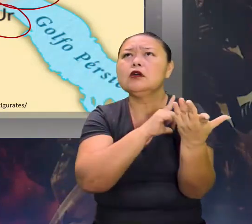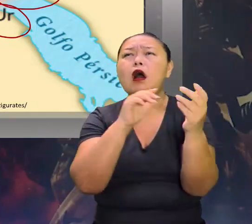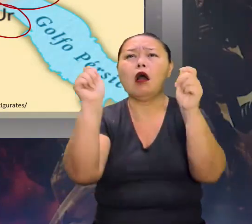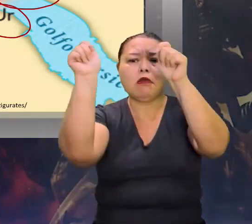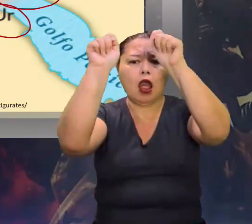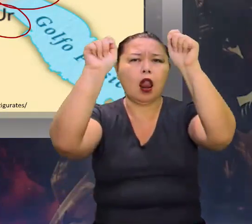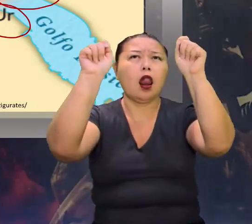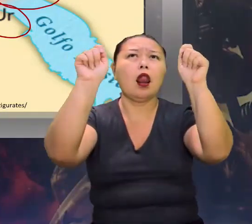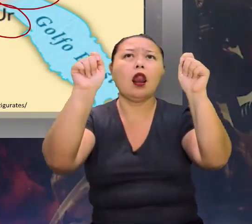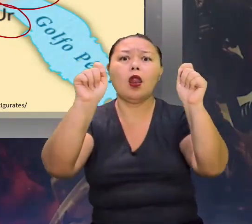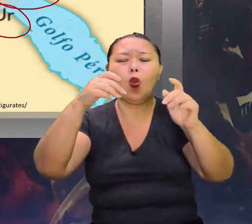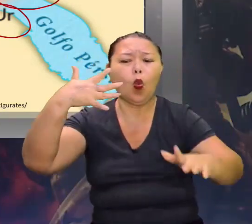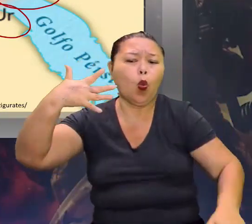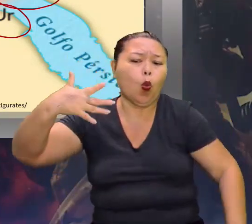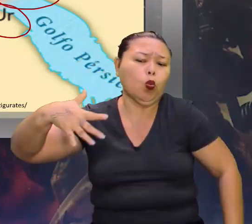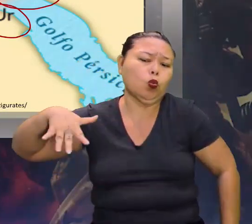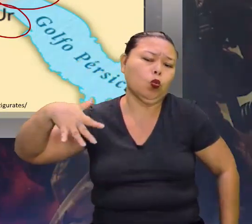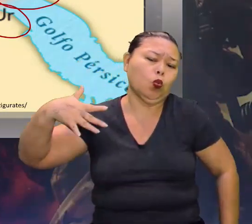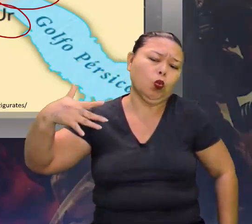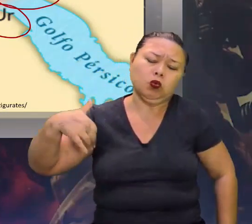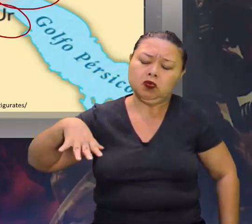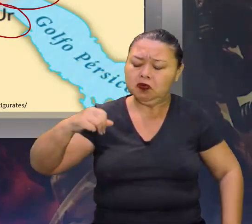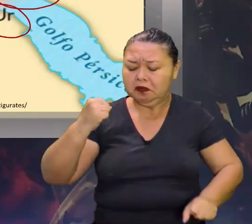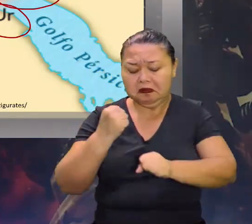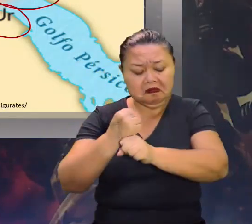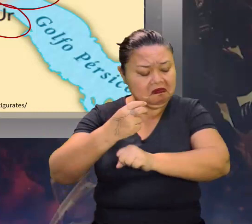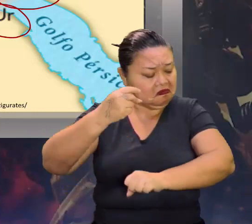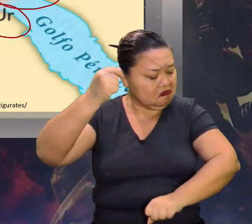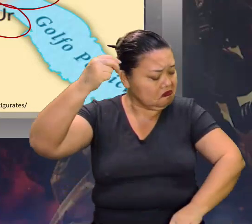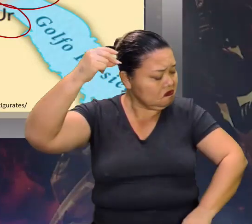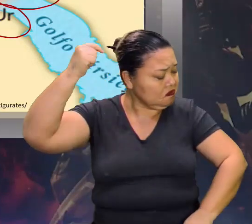monumentos, nossa, muito antigos.